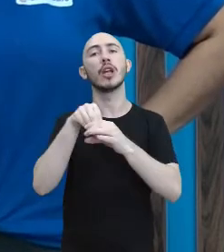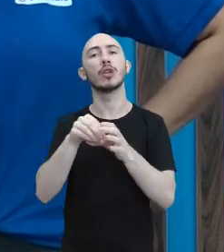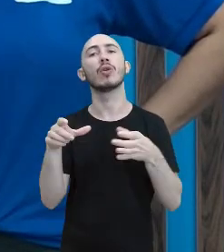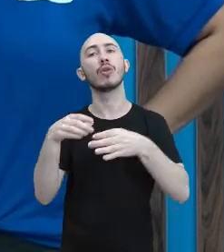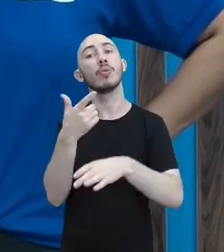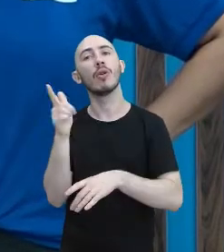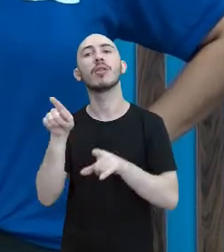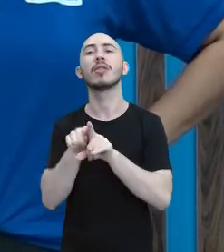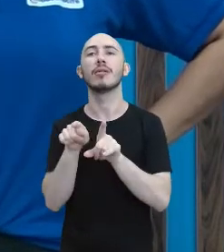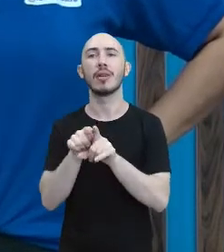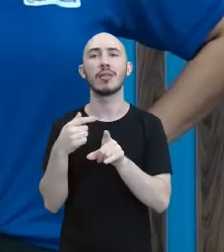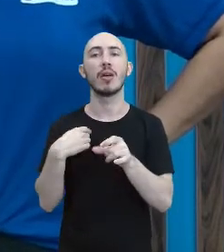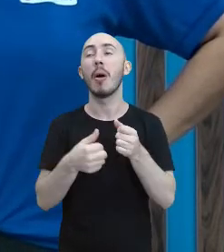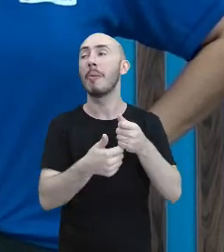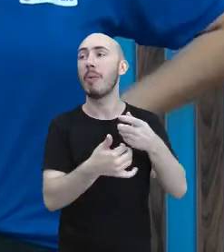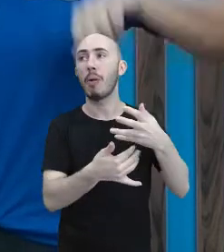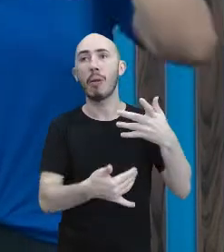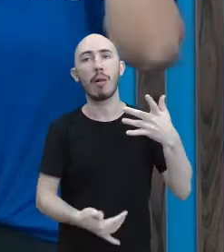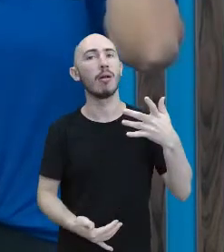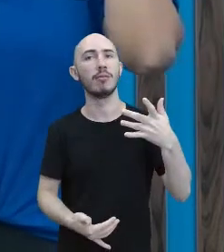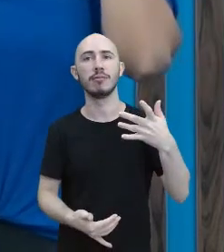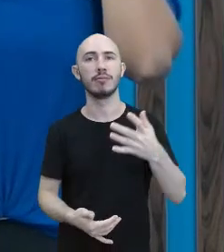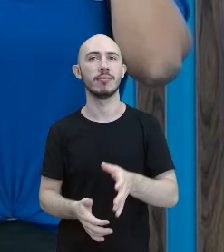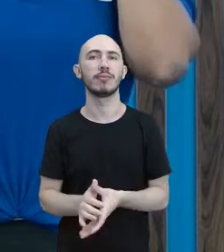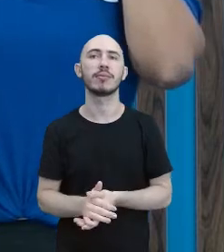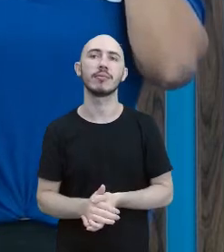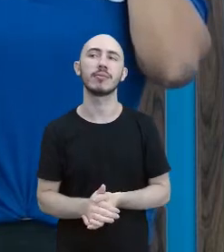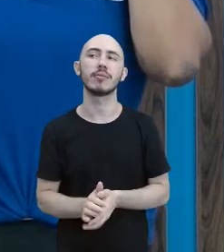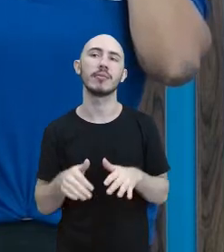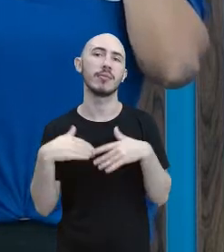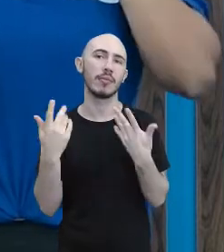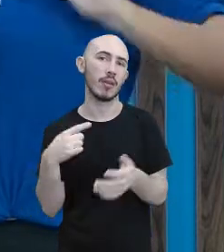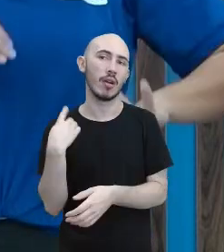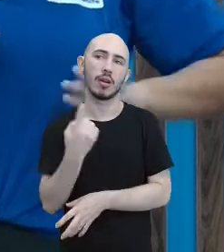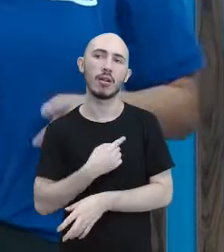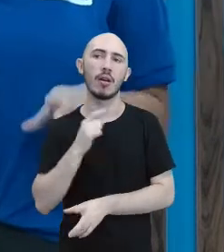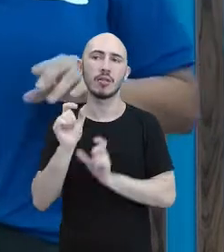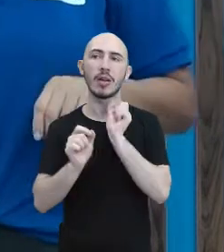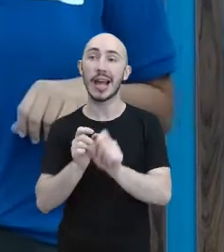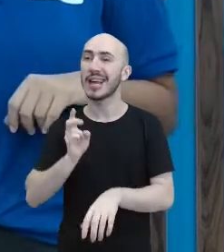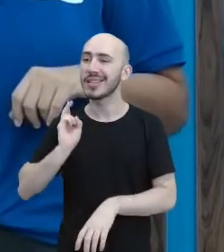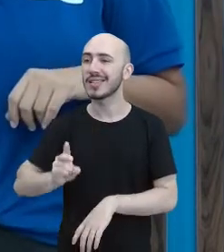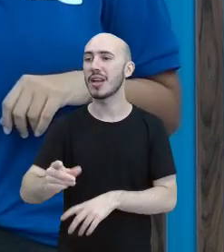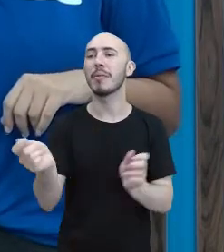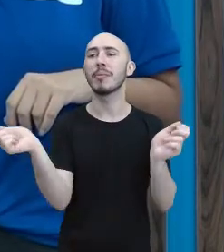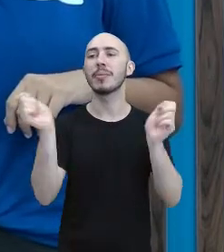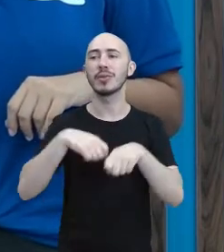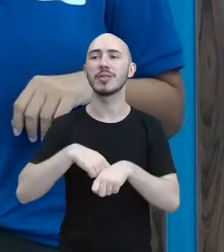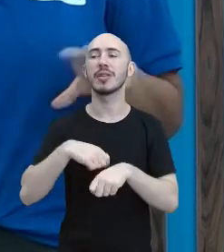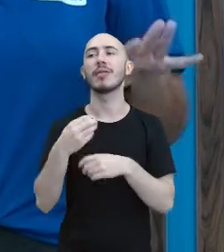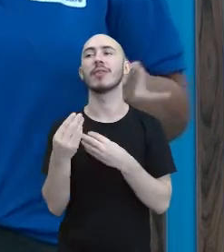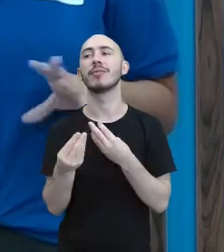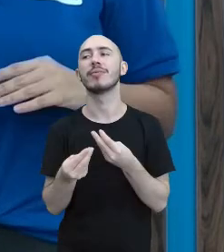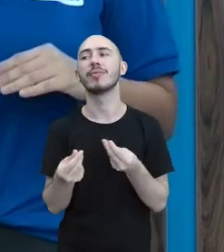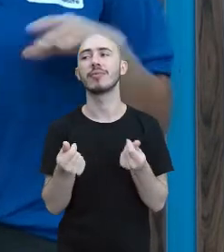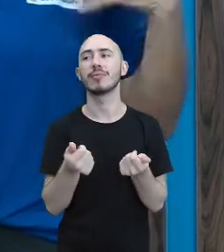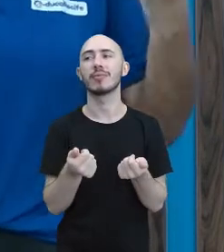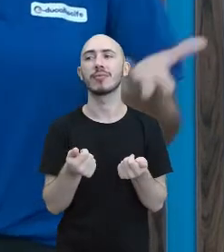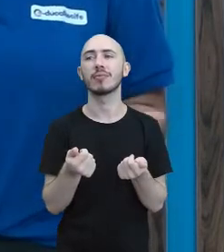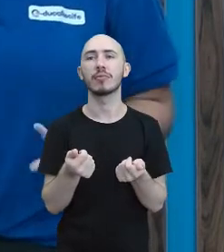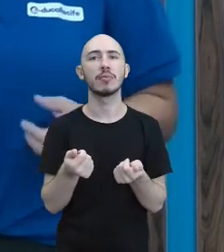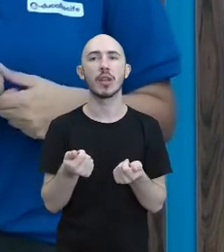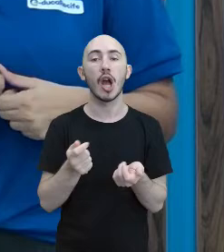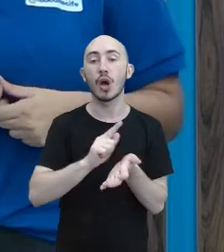finita, é uma quantidade infinita, tá? Até porque a gente sempre tem a possibilidade de um